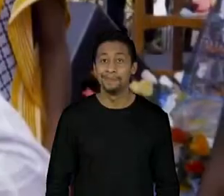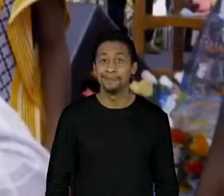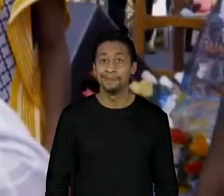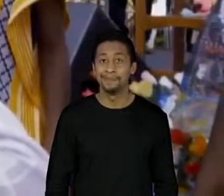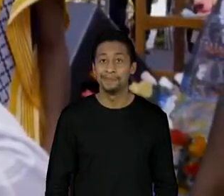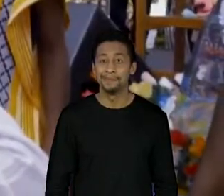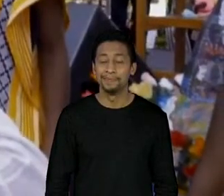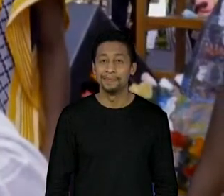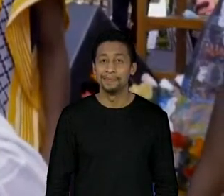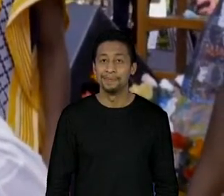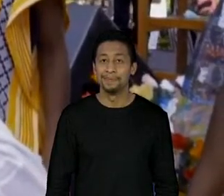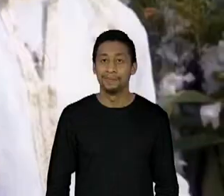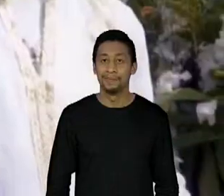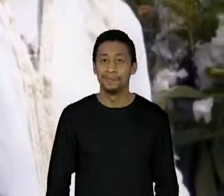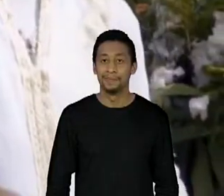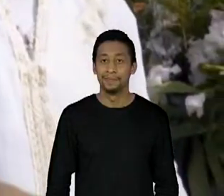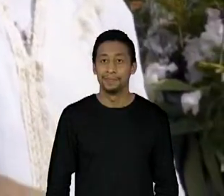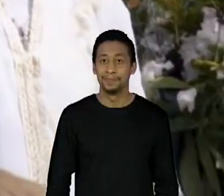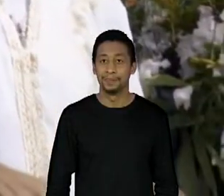nos